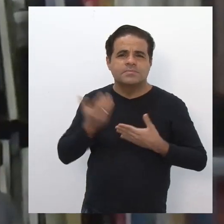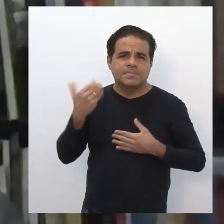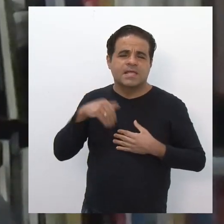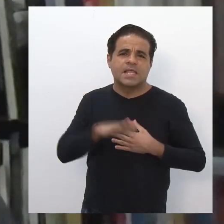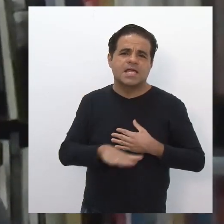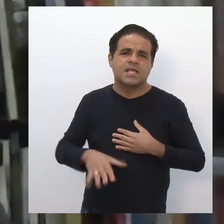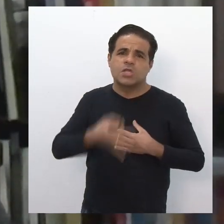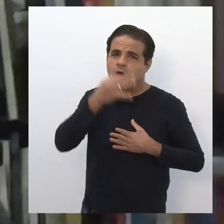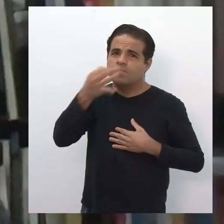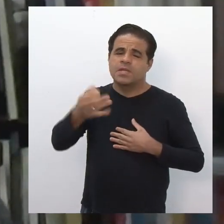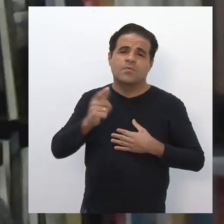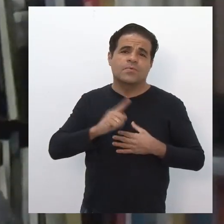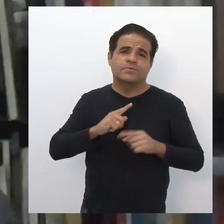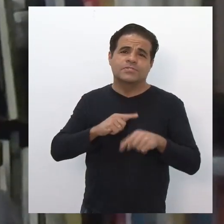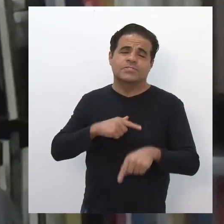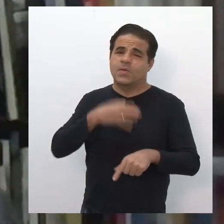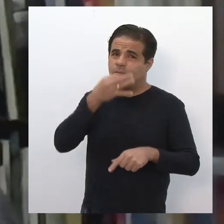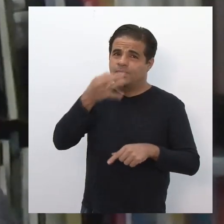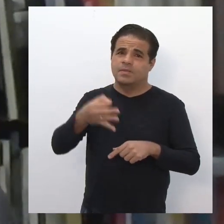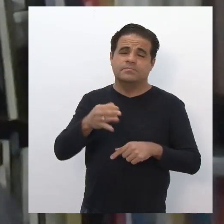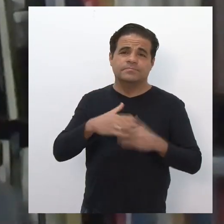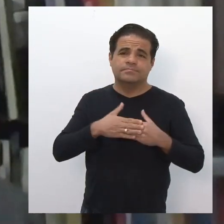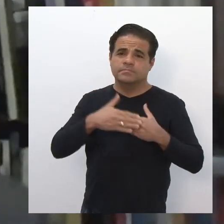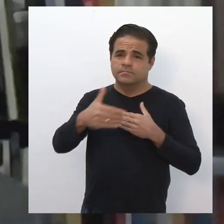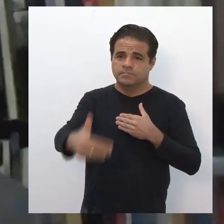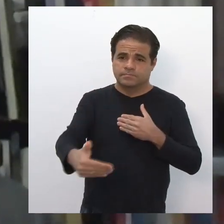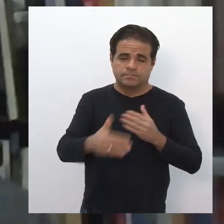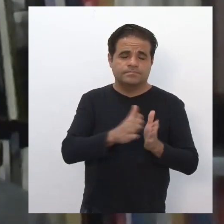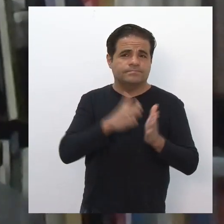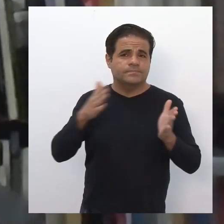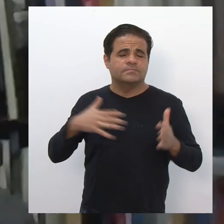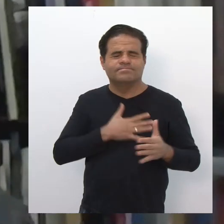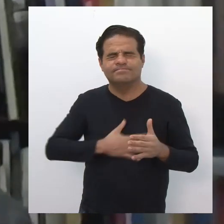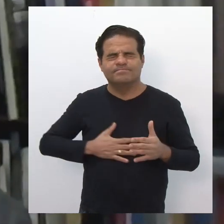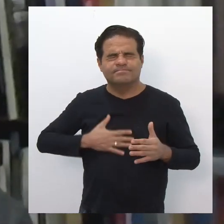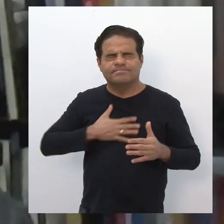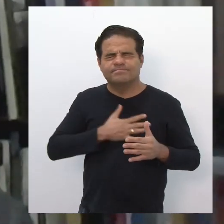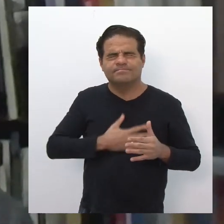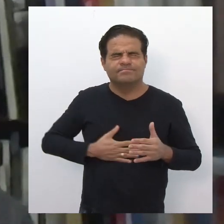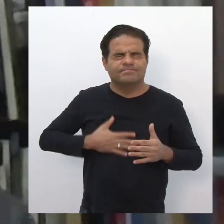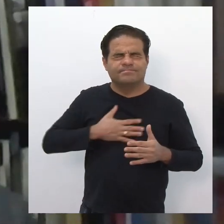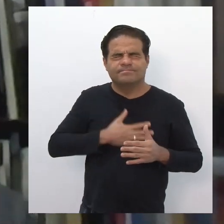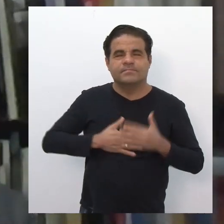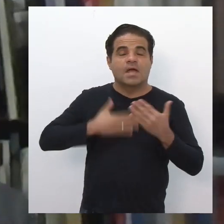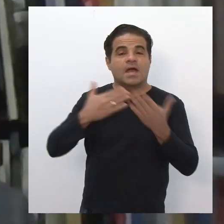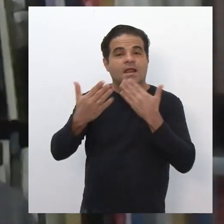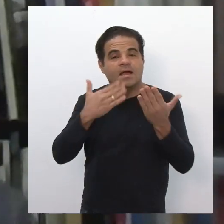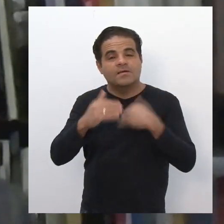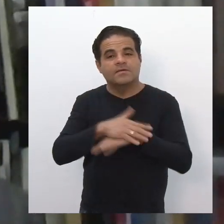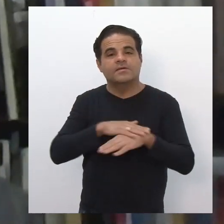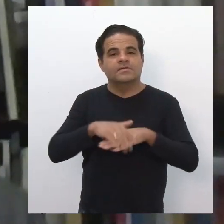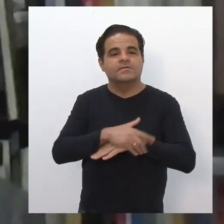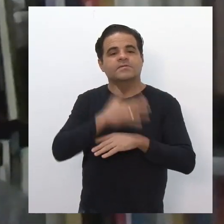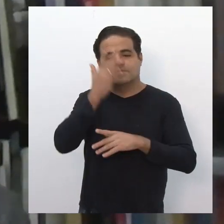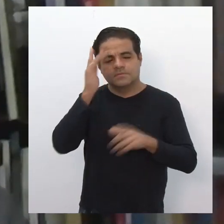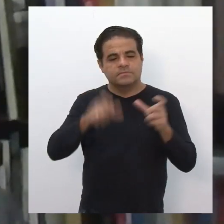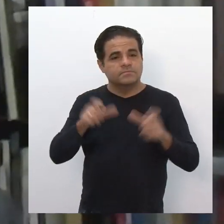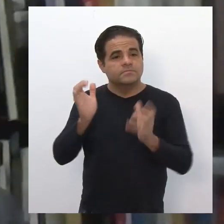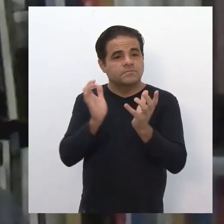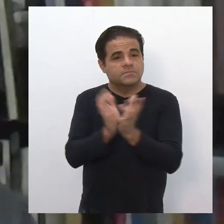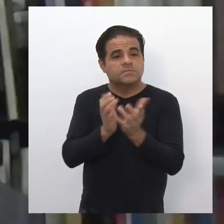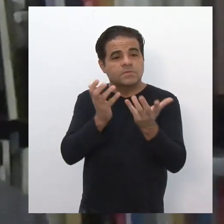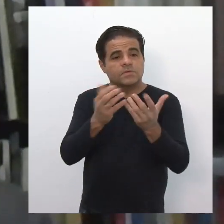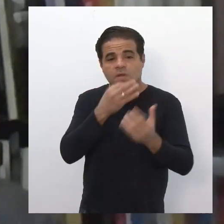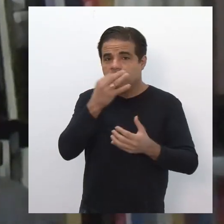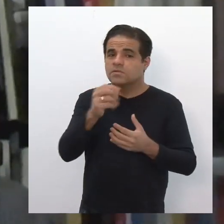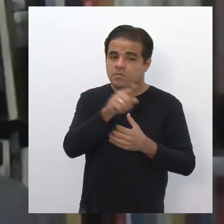a opinião que eu tinha desse livro. Então, foi muito agradável assim, a conversa com esse público, né? Eu queria que você